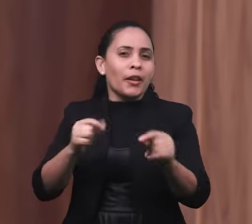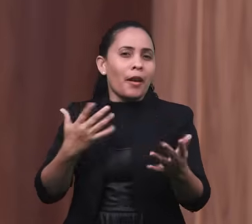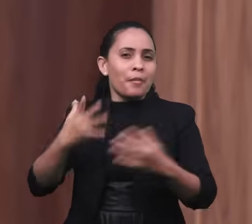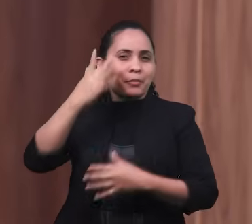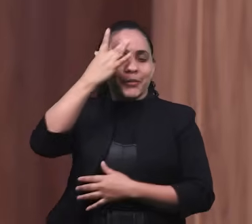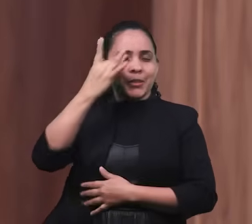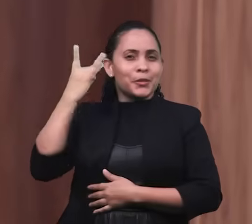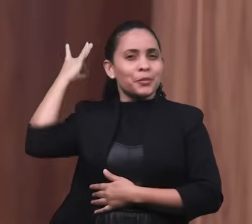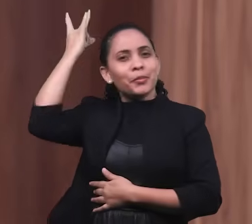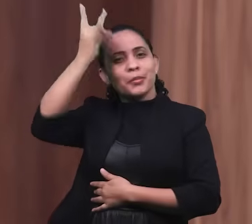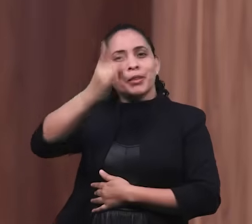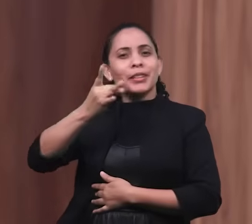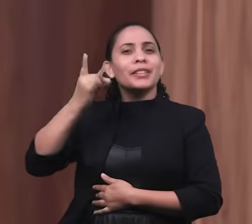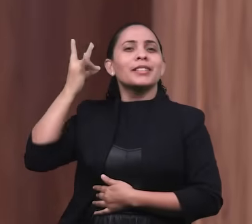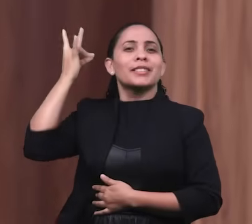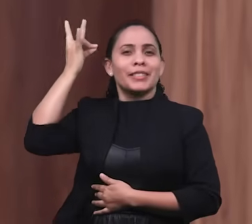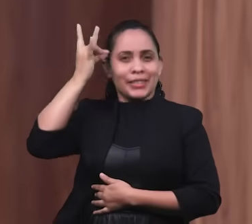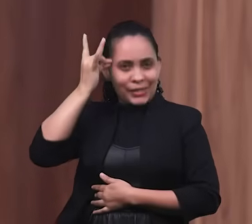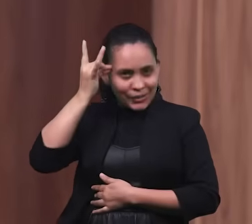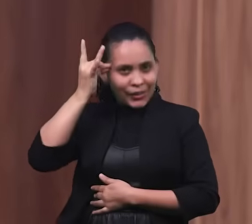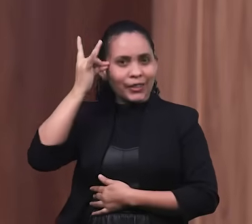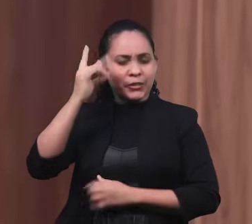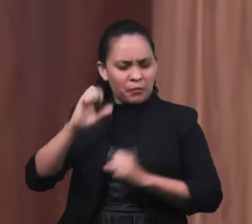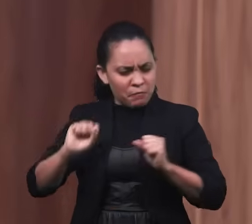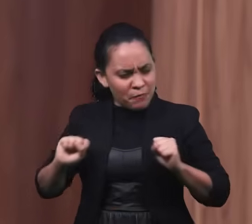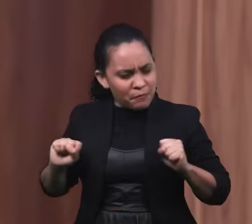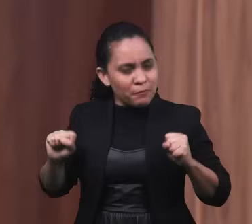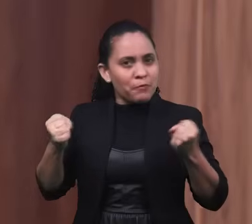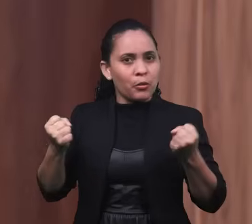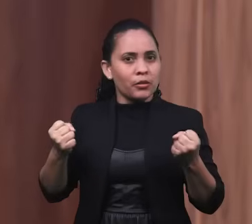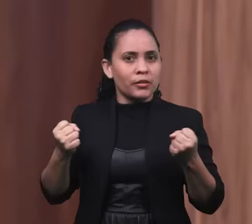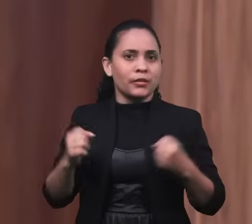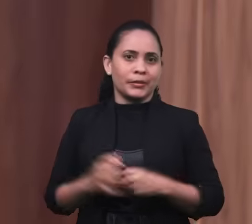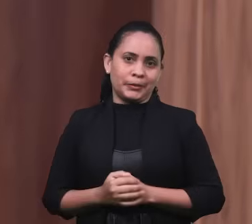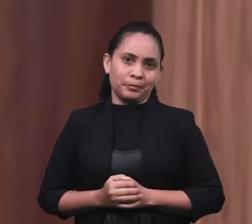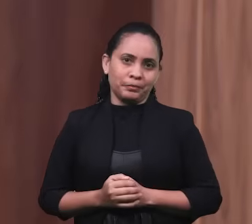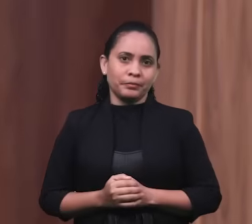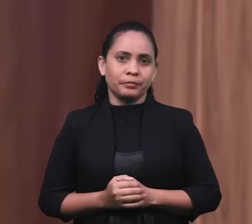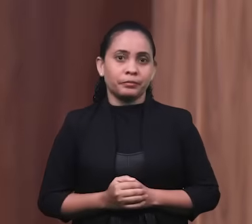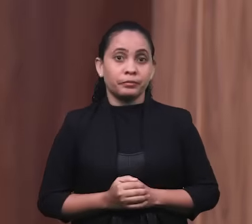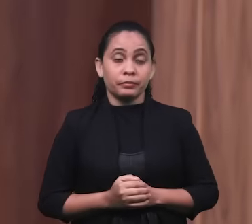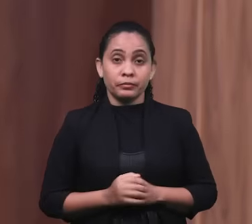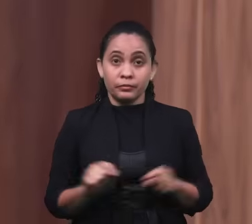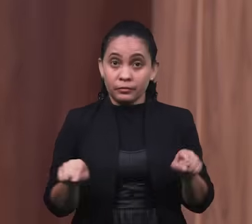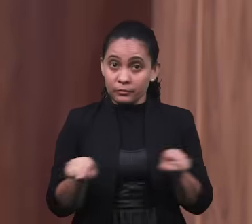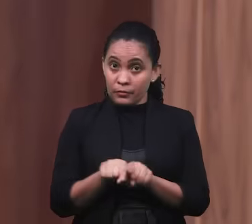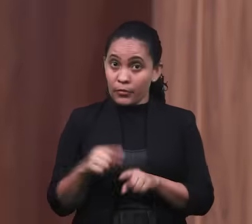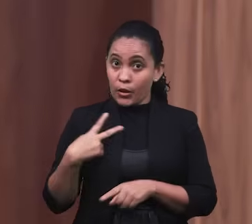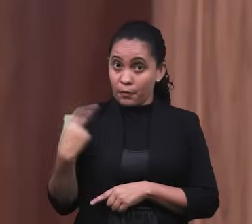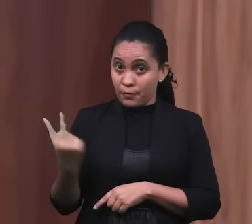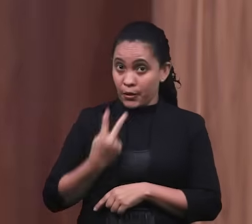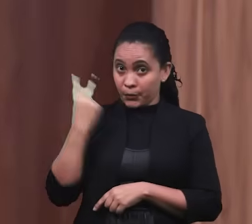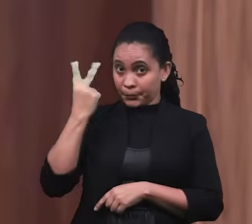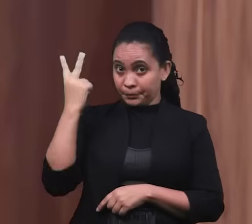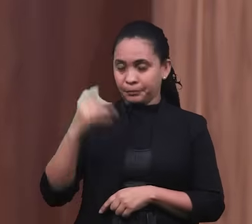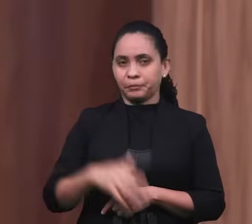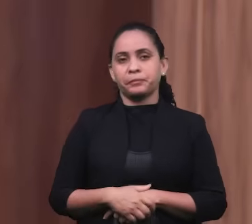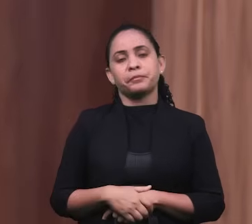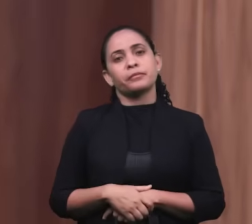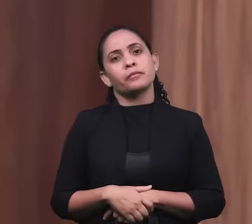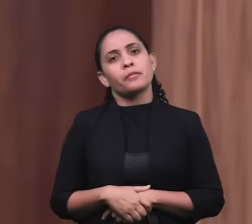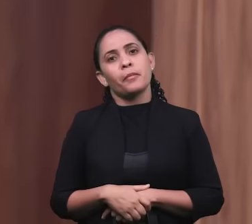que, na verdade, vai fazer o homem ser um varão forte e valoroso. Essa aí que estava o valor dele, né?